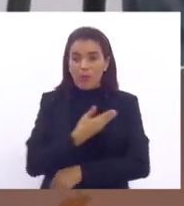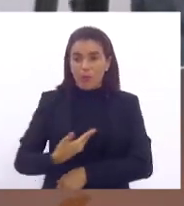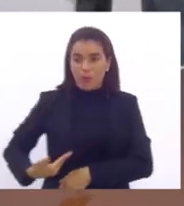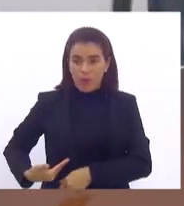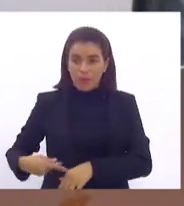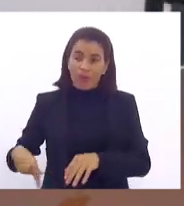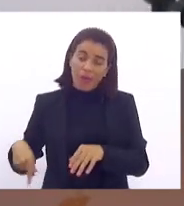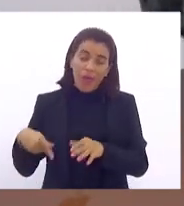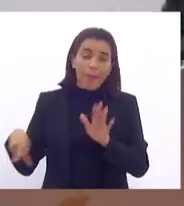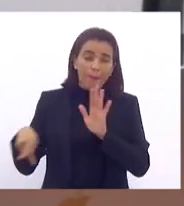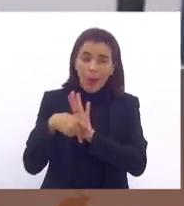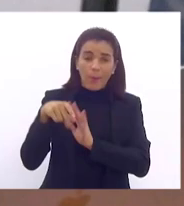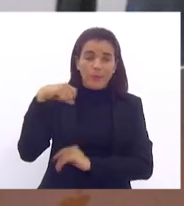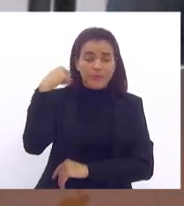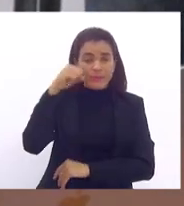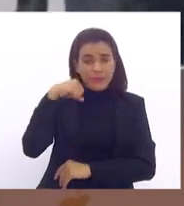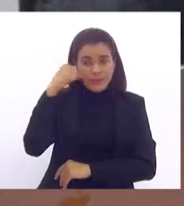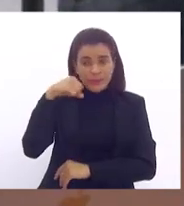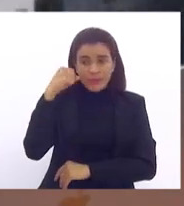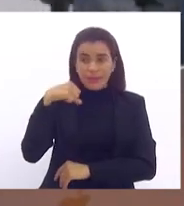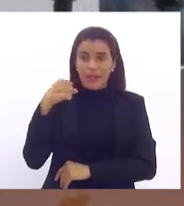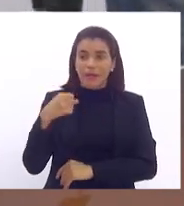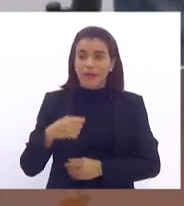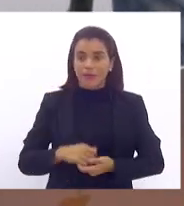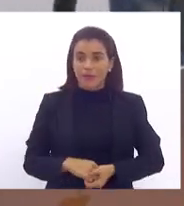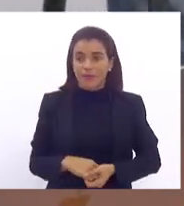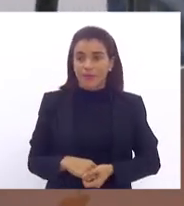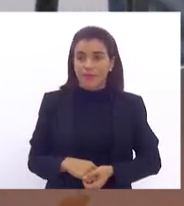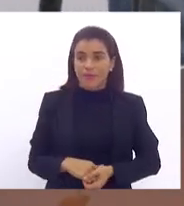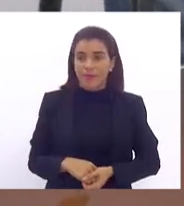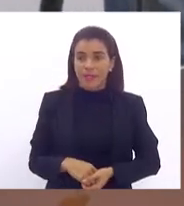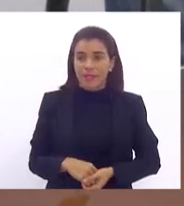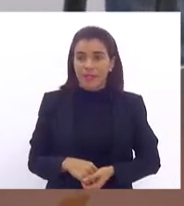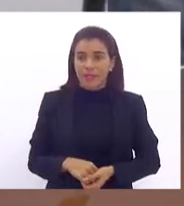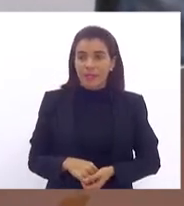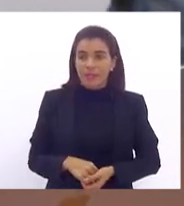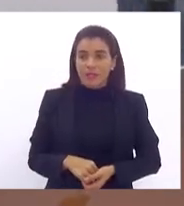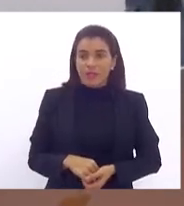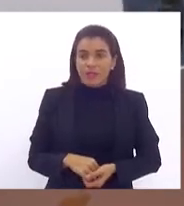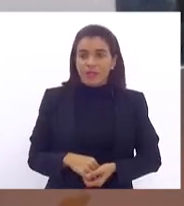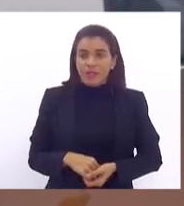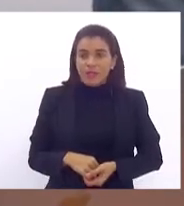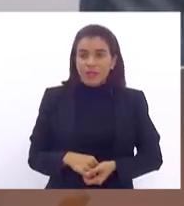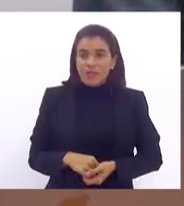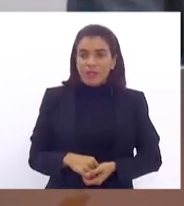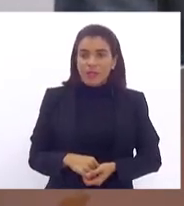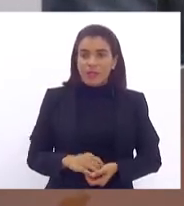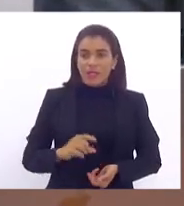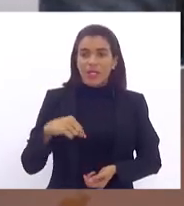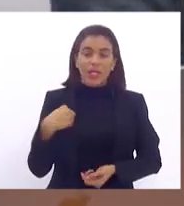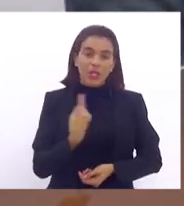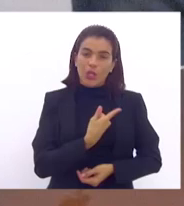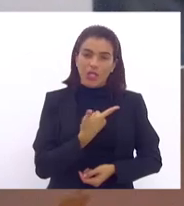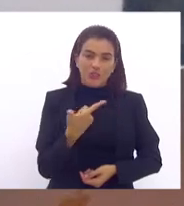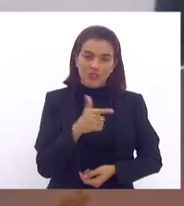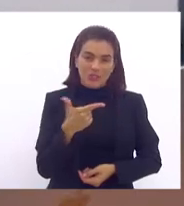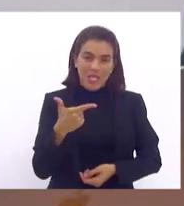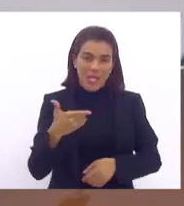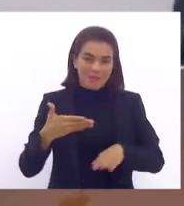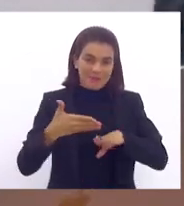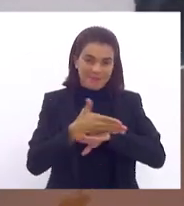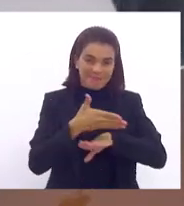Senado que são instrumentos de trabalho do parlamentar né e eh nós não temos acesso